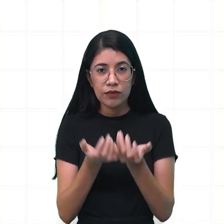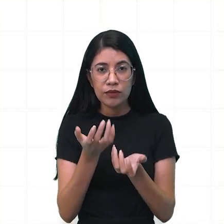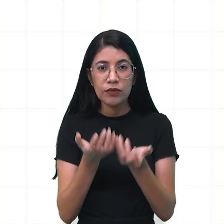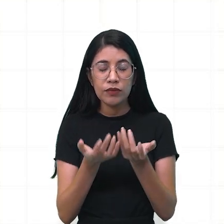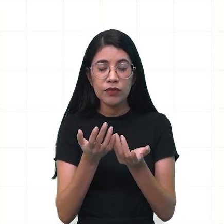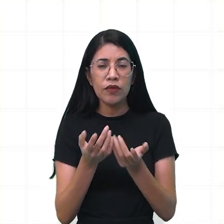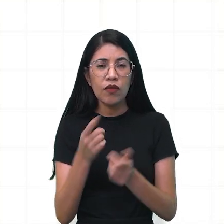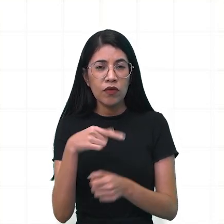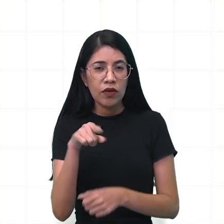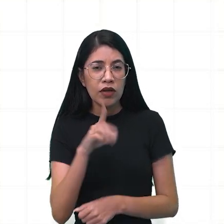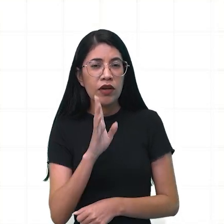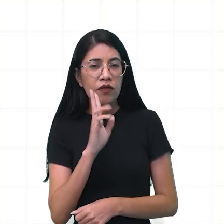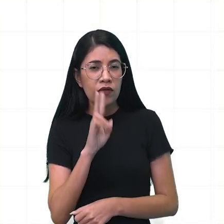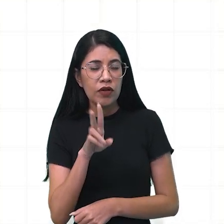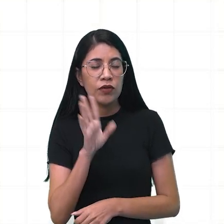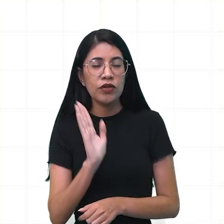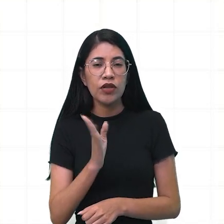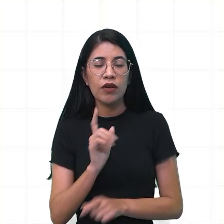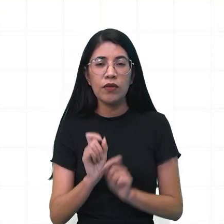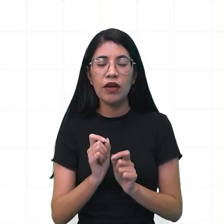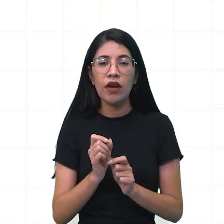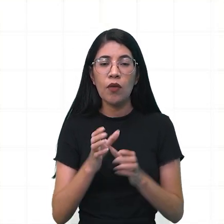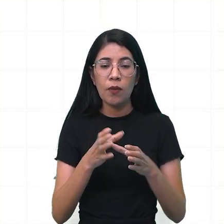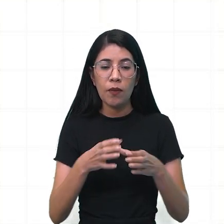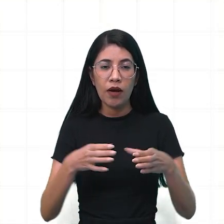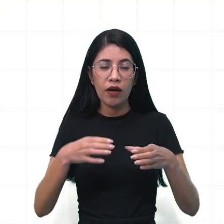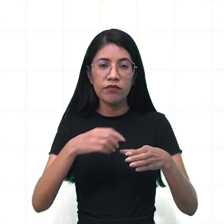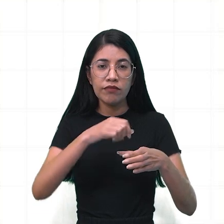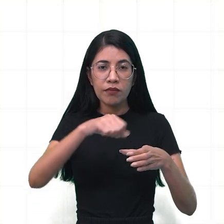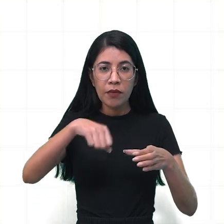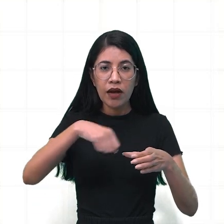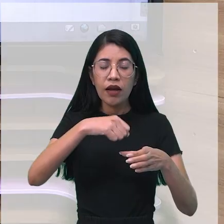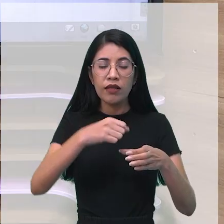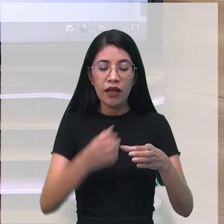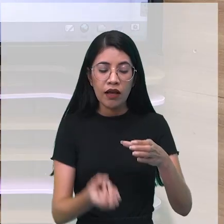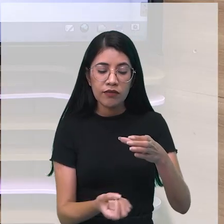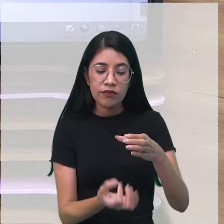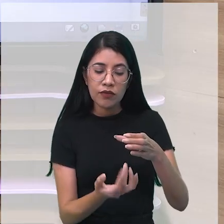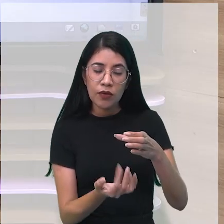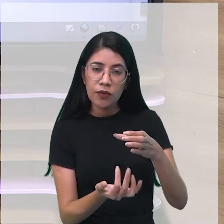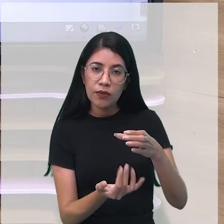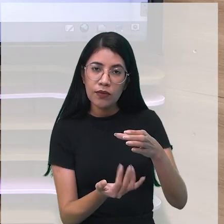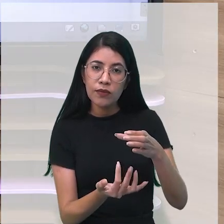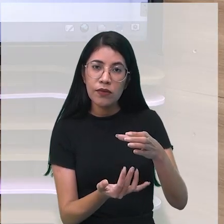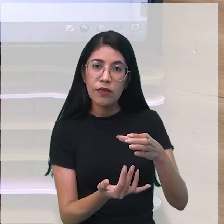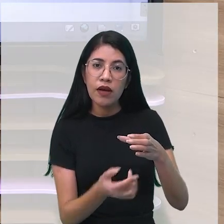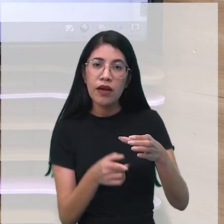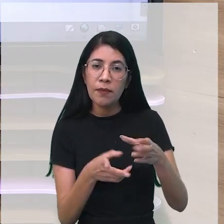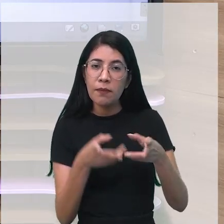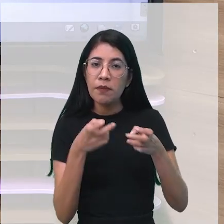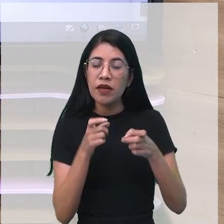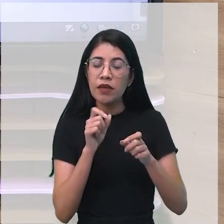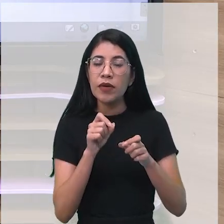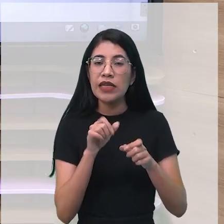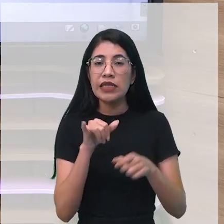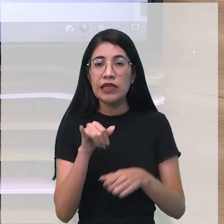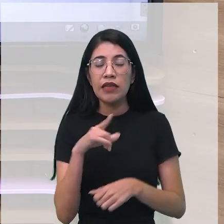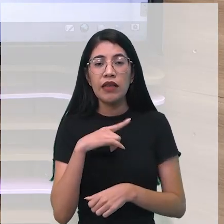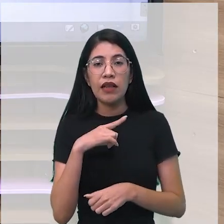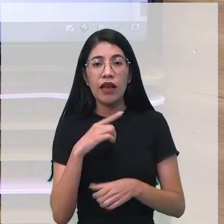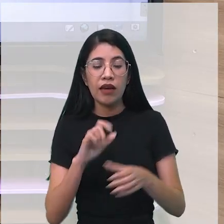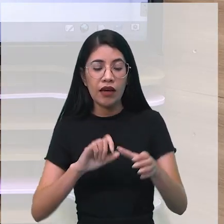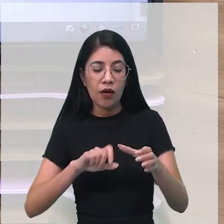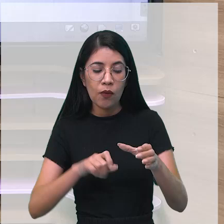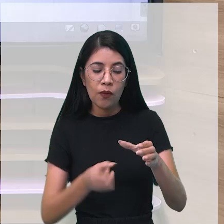todos nós aqui já vimos uma panela de água em cima de um fogão e vocês já perceberam que se você deixar o